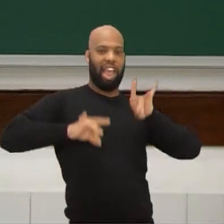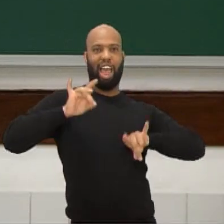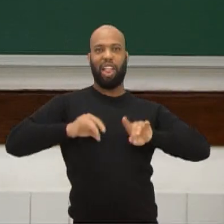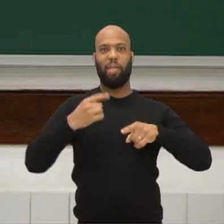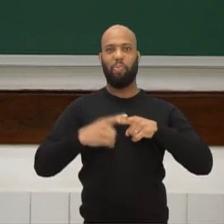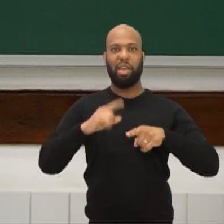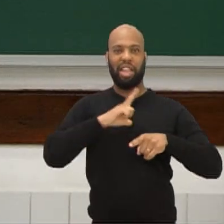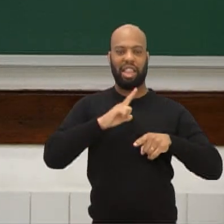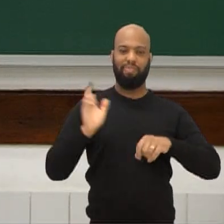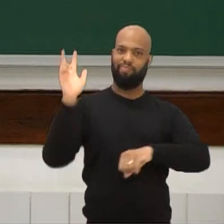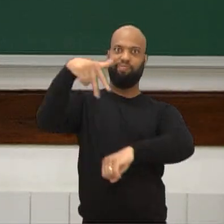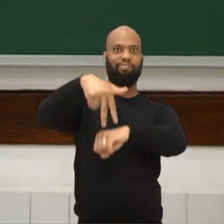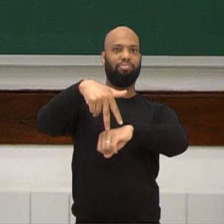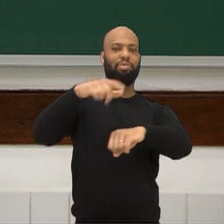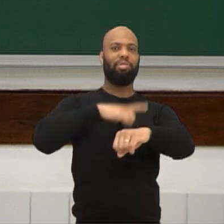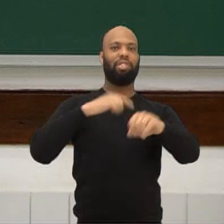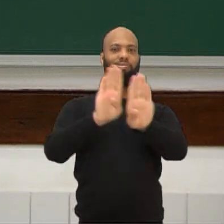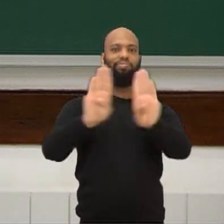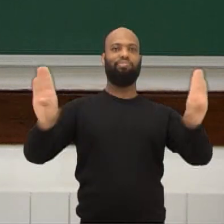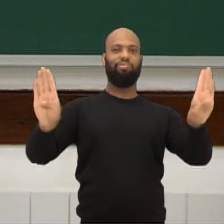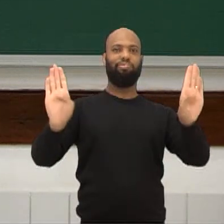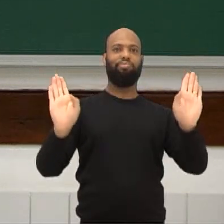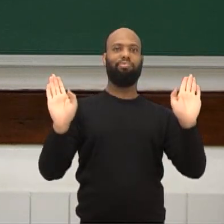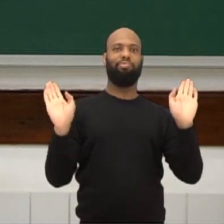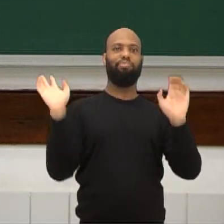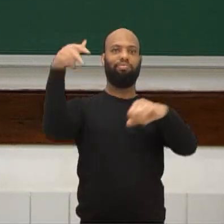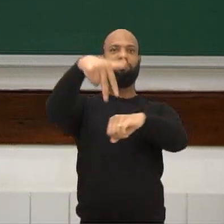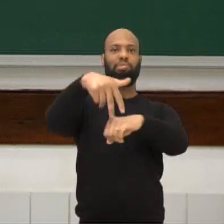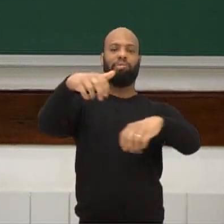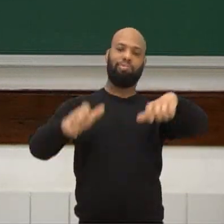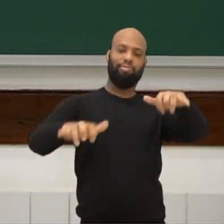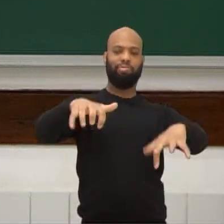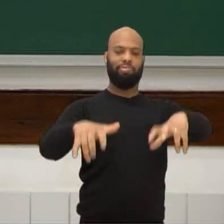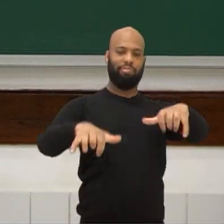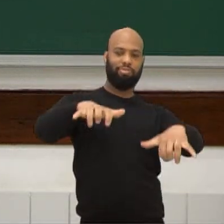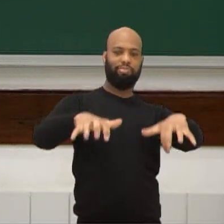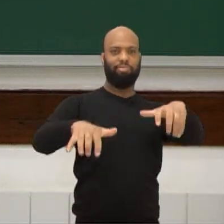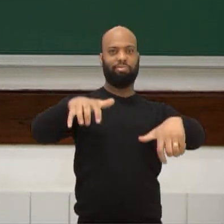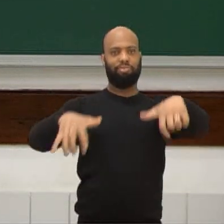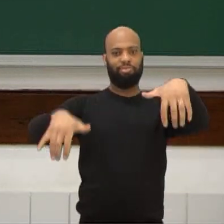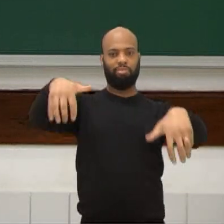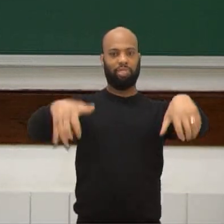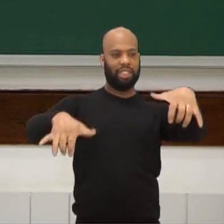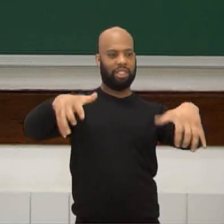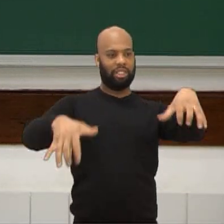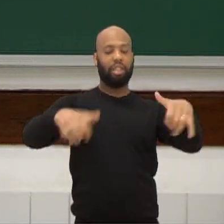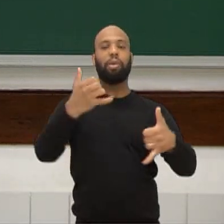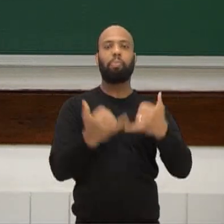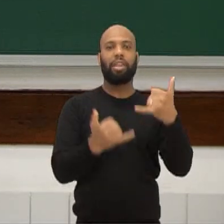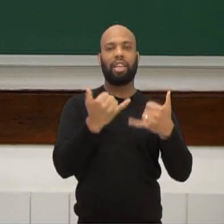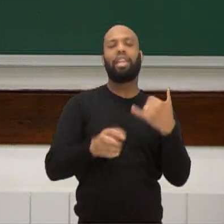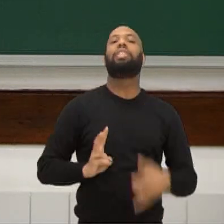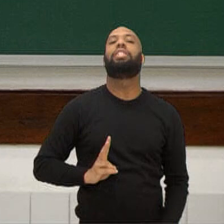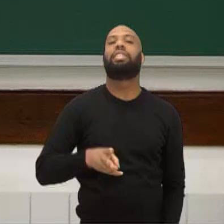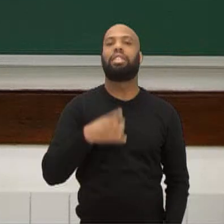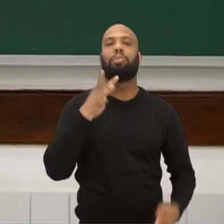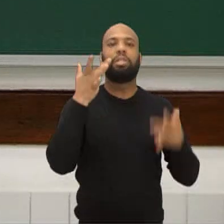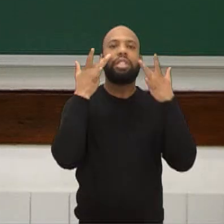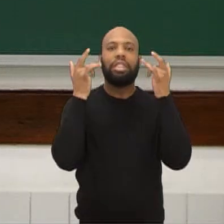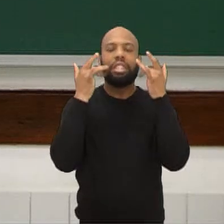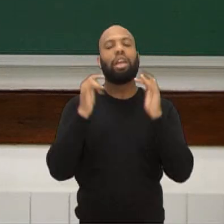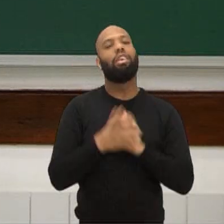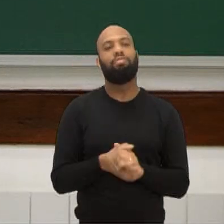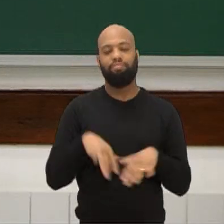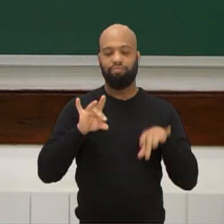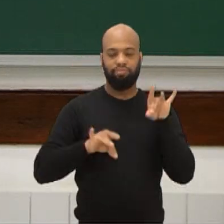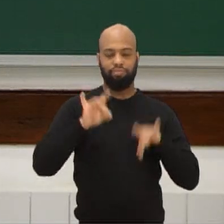estar sempre num palco, atrás de alguma coisa, assim, parece que eles é sempre uma peça, né? Então, eles sempre vão estar nesse estilo, assim,